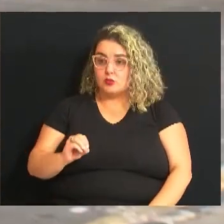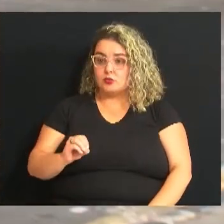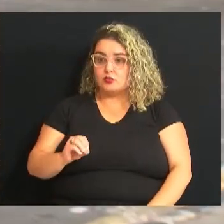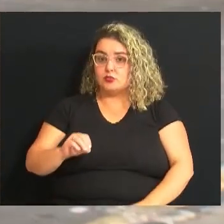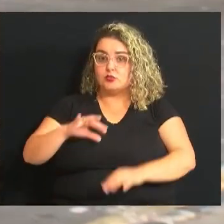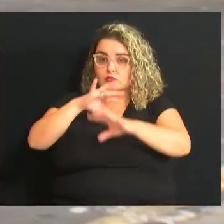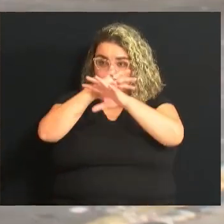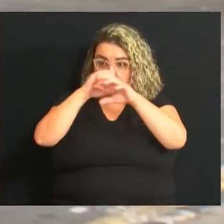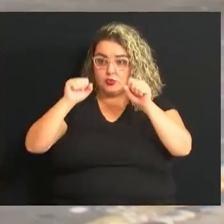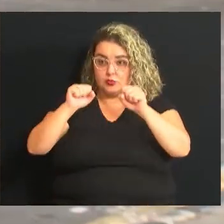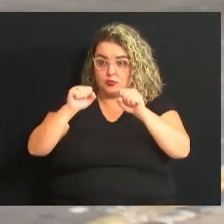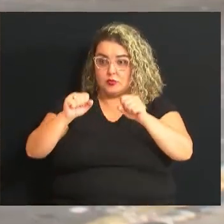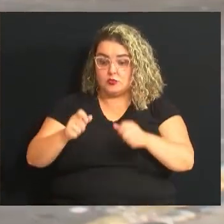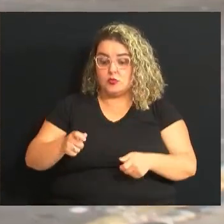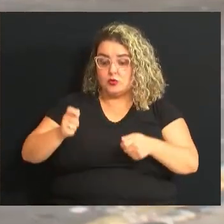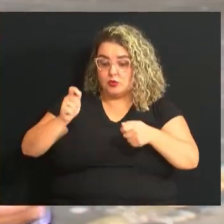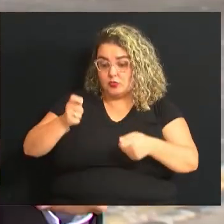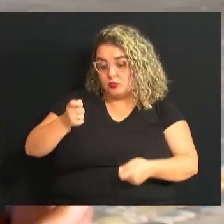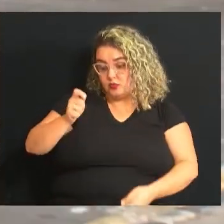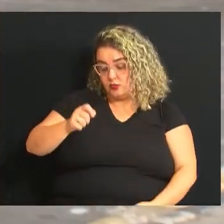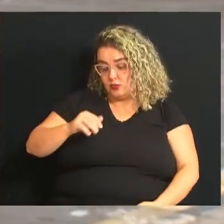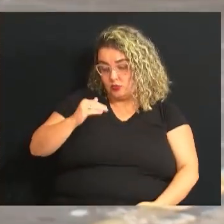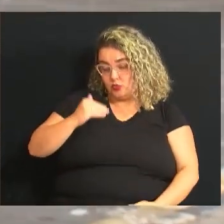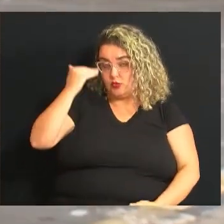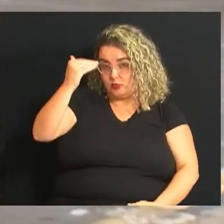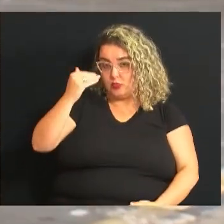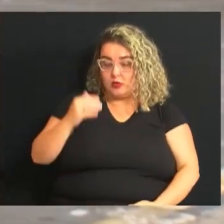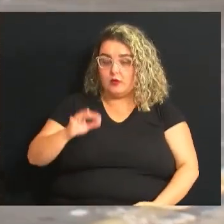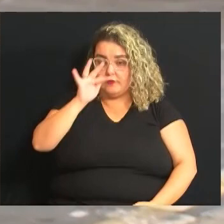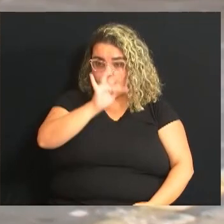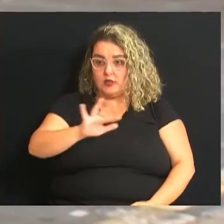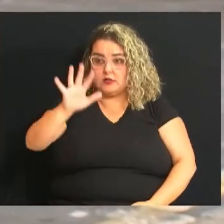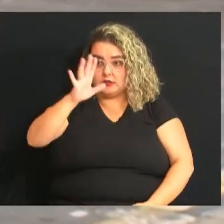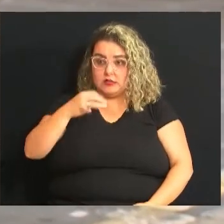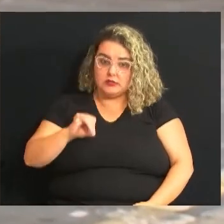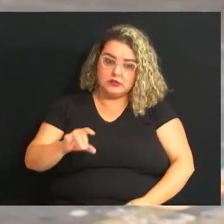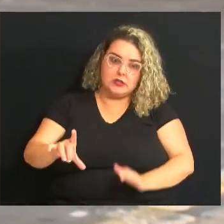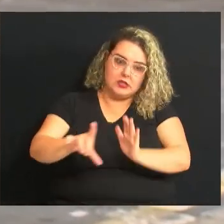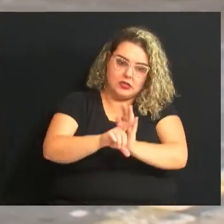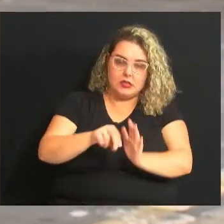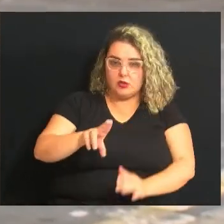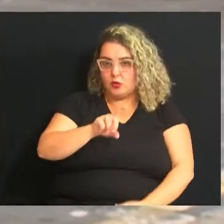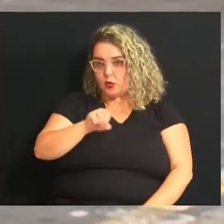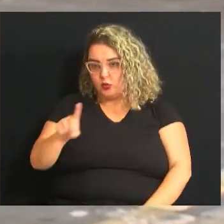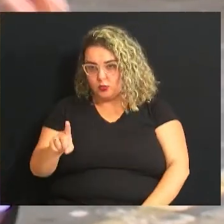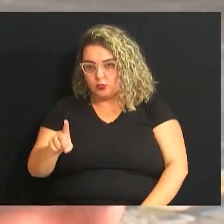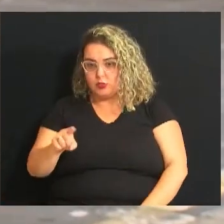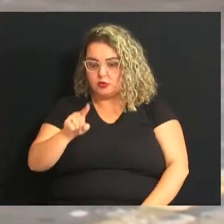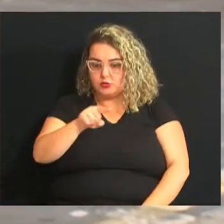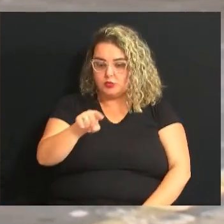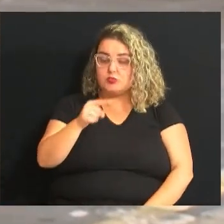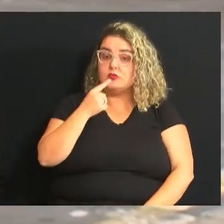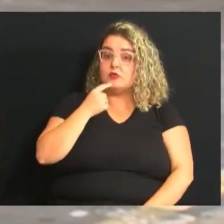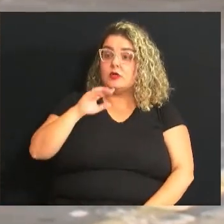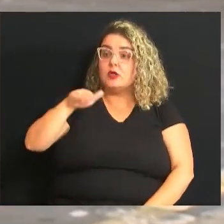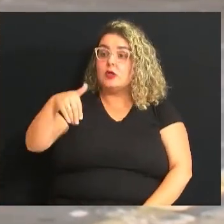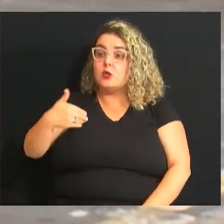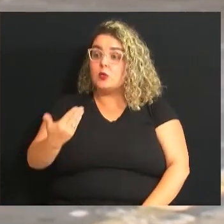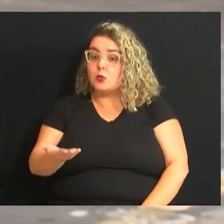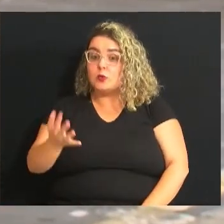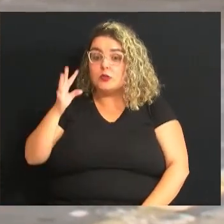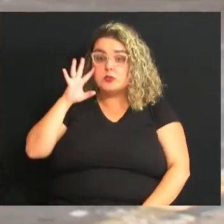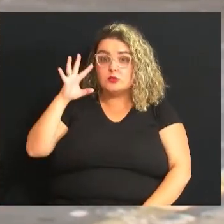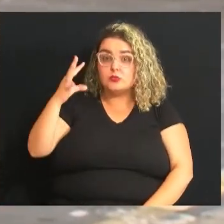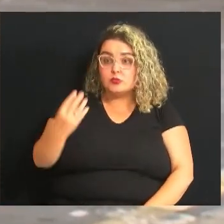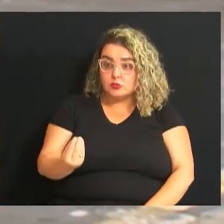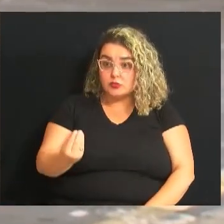no Supremo Tribunal Federal, porque havia esse questionamento da legalidade ou não dos feriados municipais, né? E quando nós